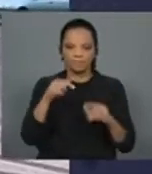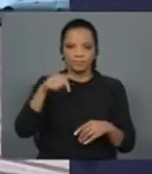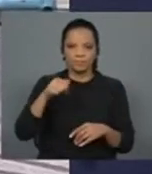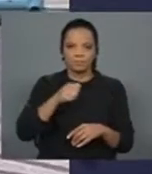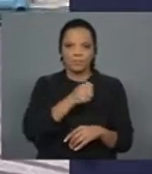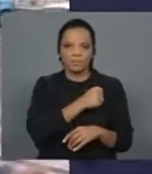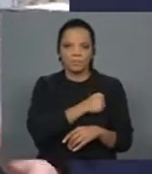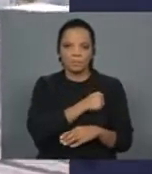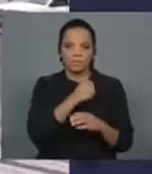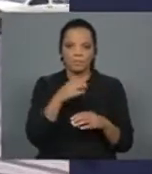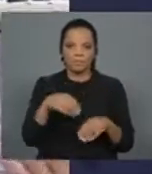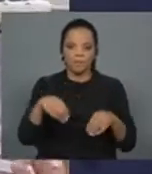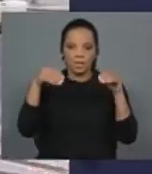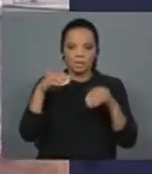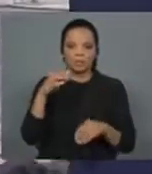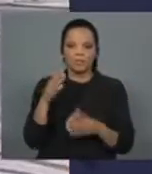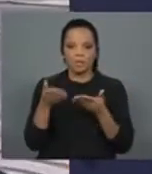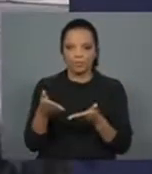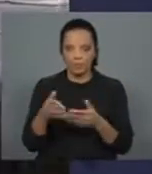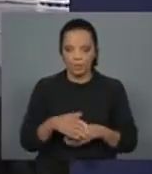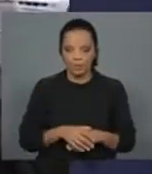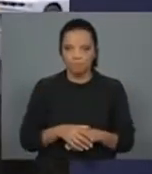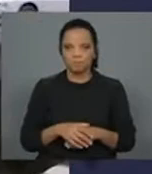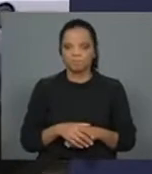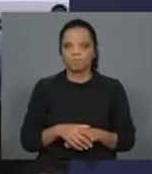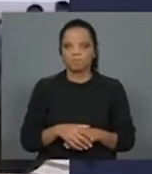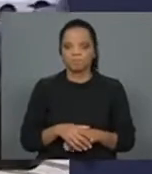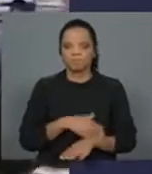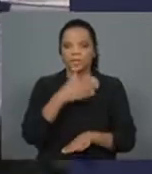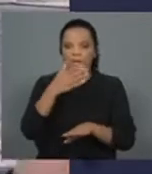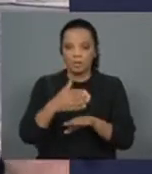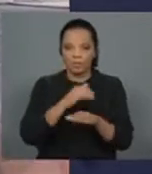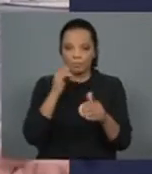Palácio da Ajuda. Consta de facto que até morrer em